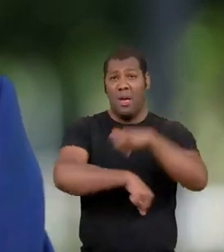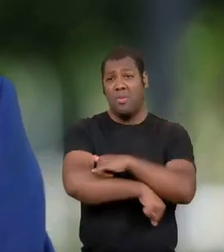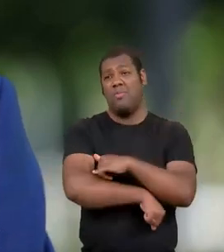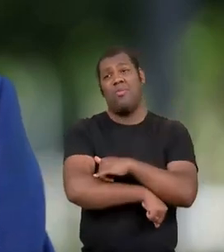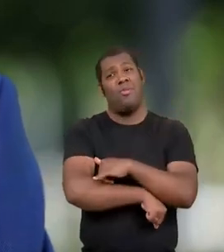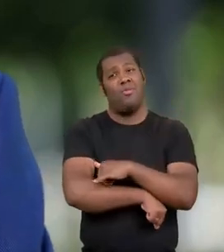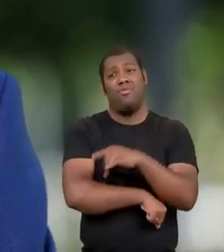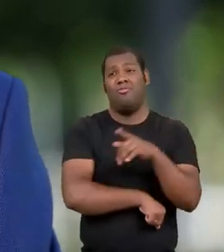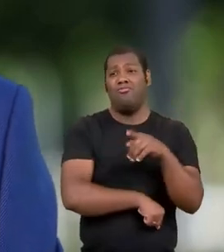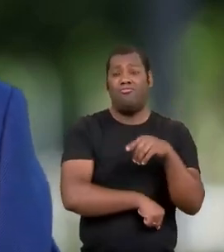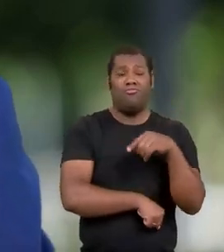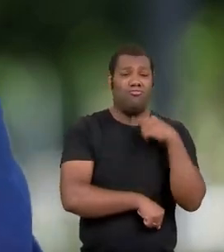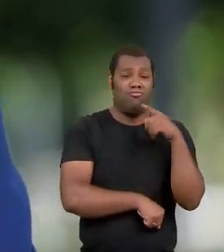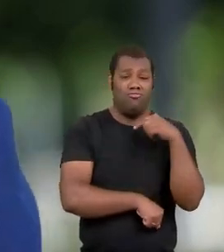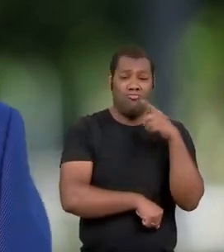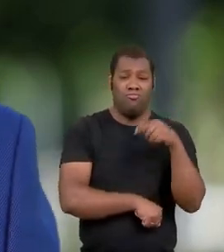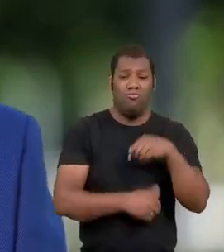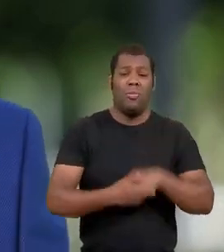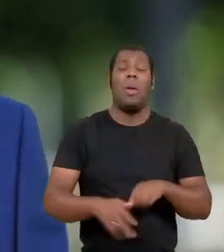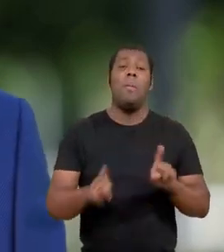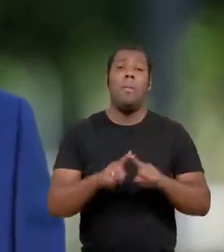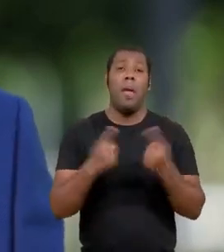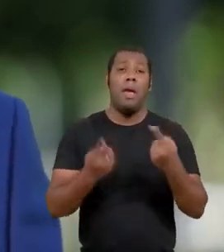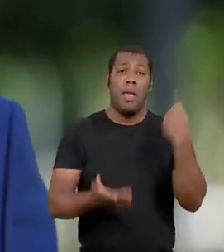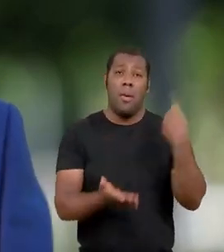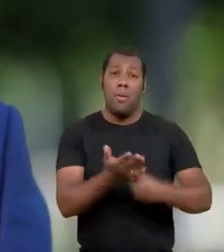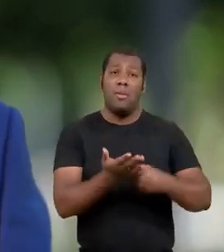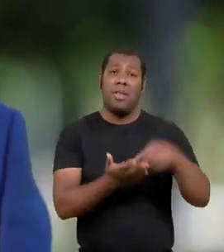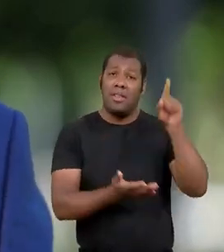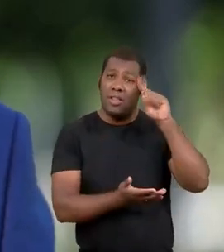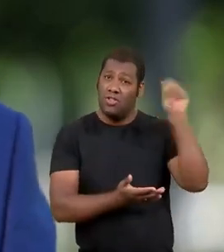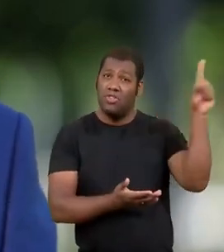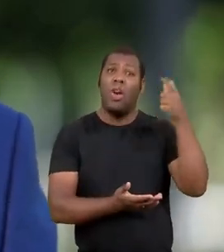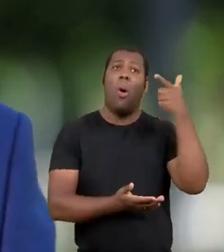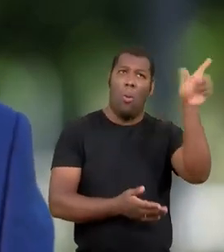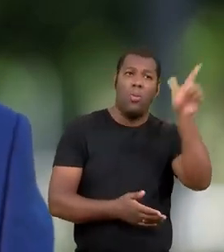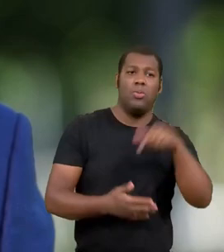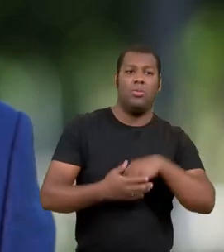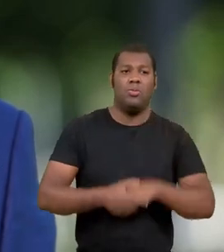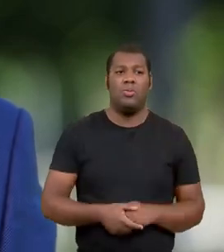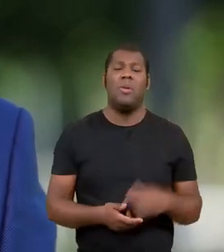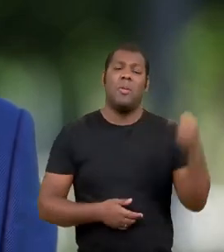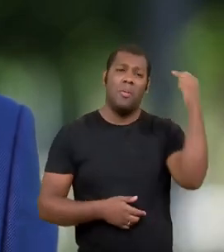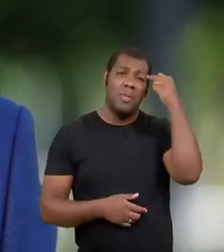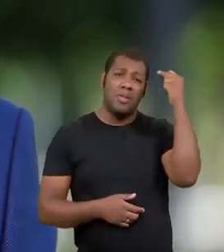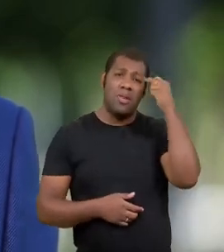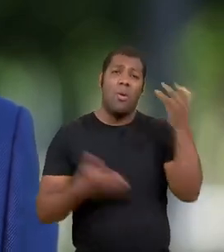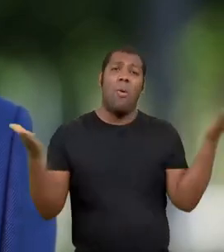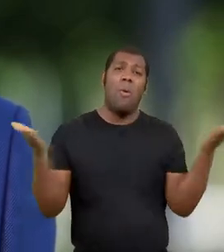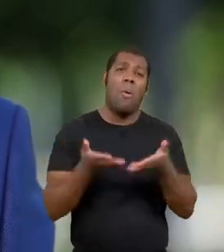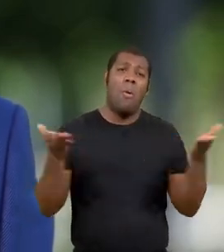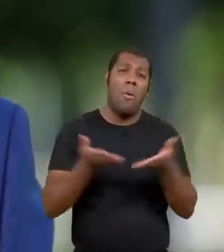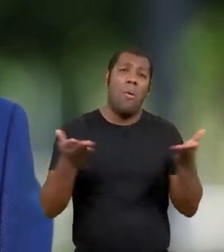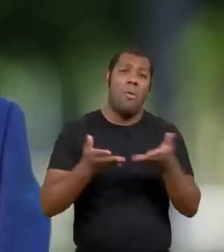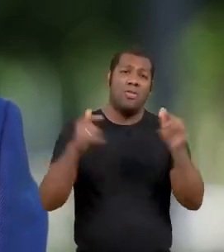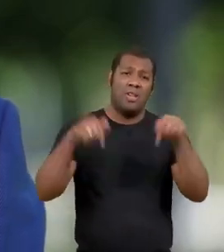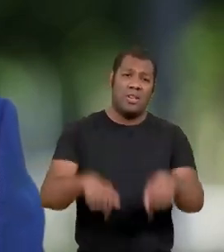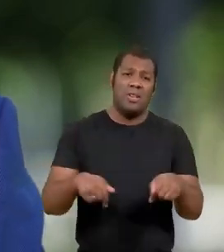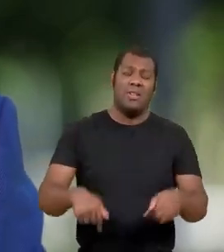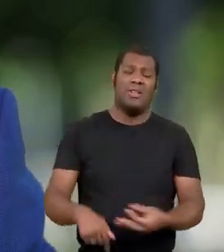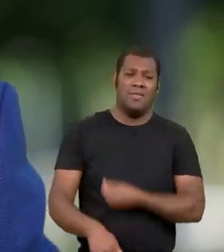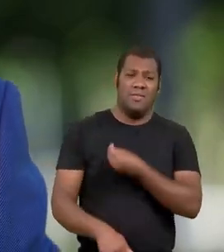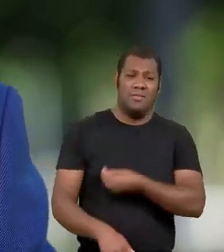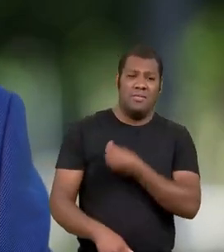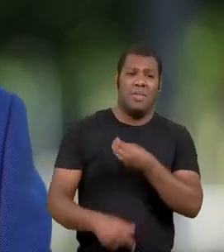vamos marcar uma outra data e eu penso que assim eu penso que nós estamos vivendo no mundo show aqui toda vez que a gente puder